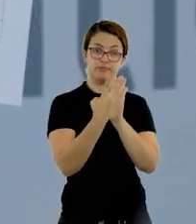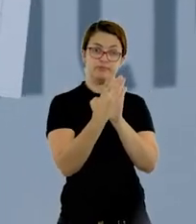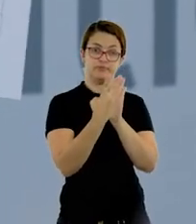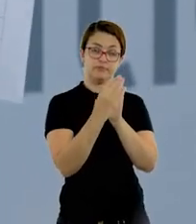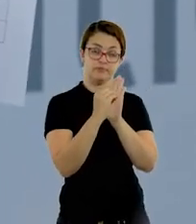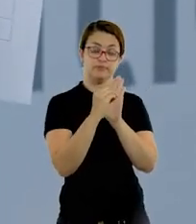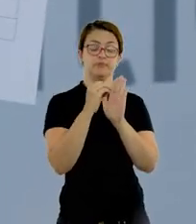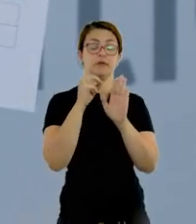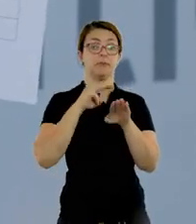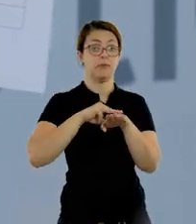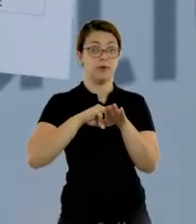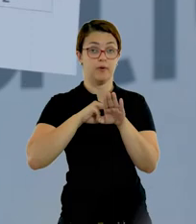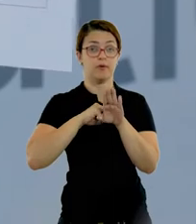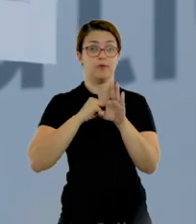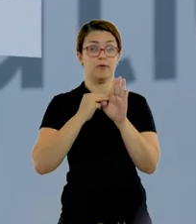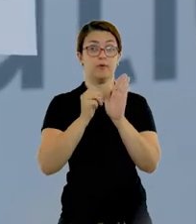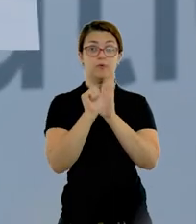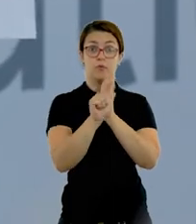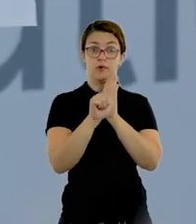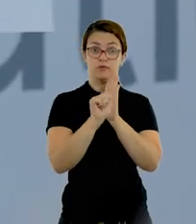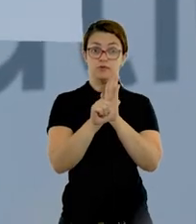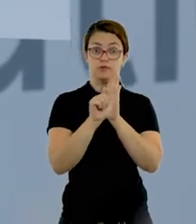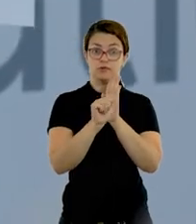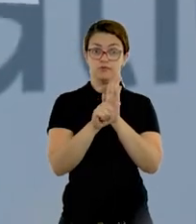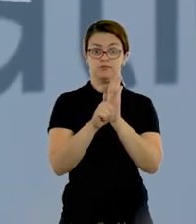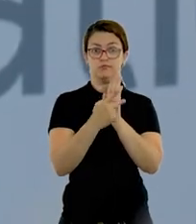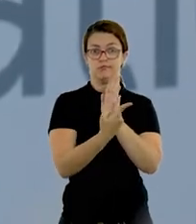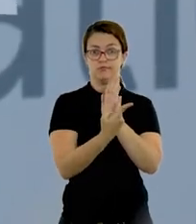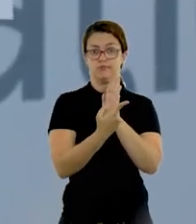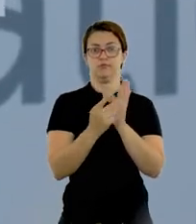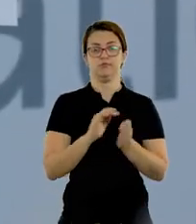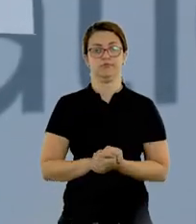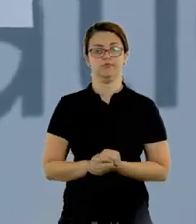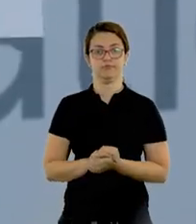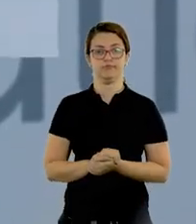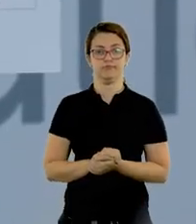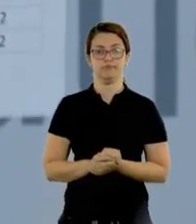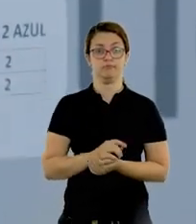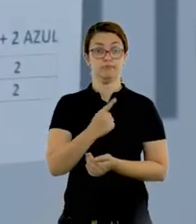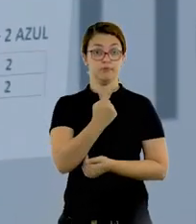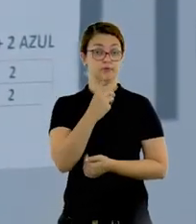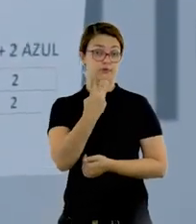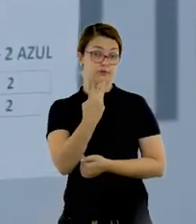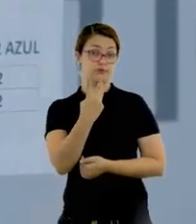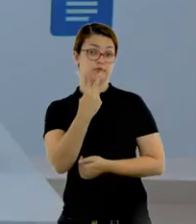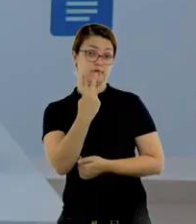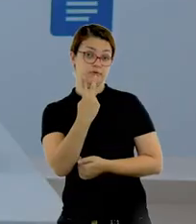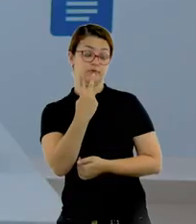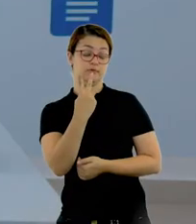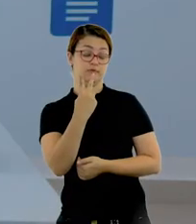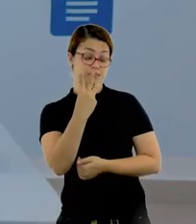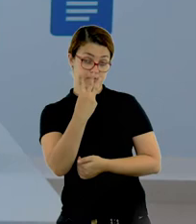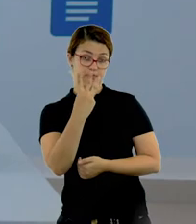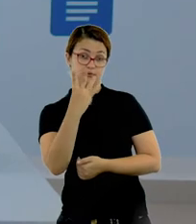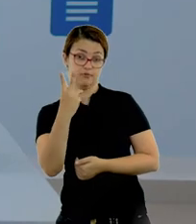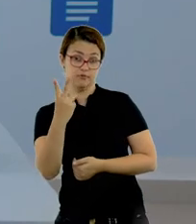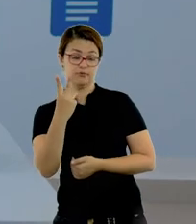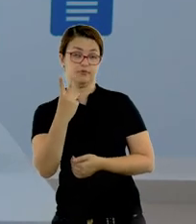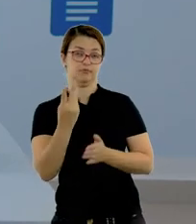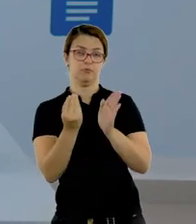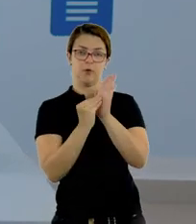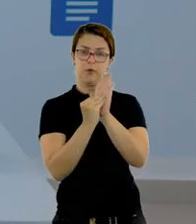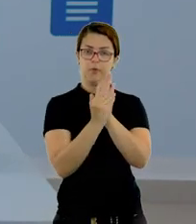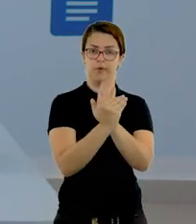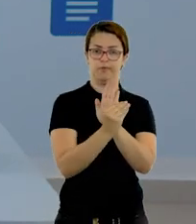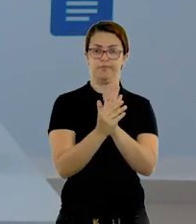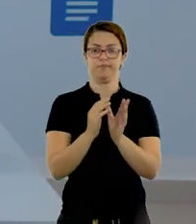valer 30, e 2 no azul. Com isso, eu compus o número 1.332. Uma outra forma de compreender